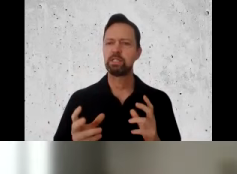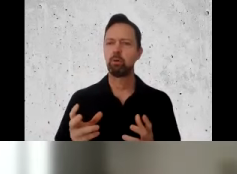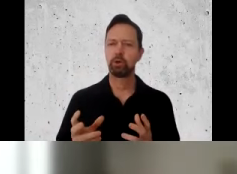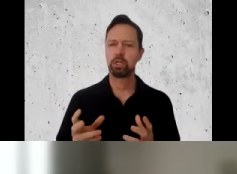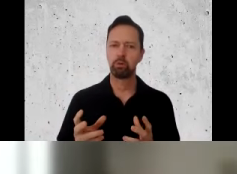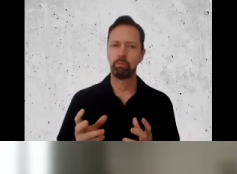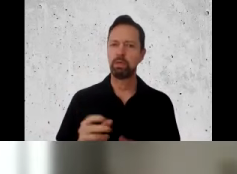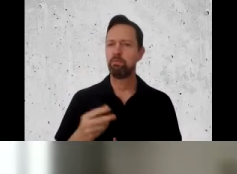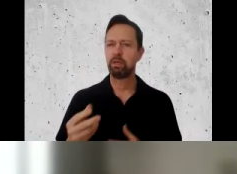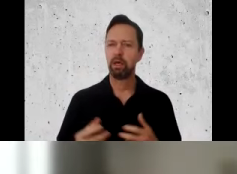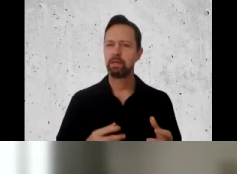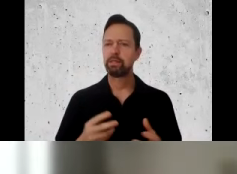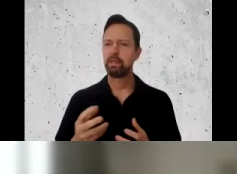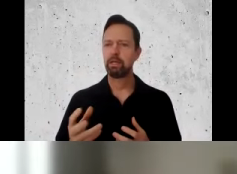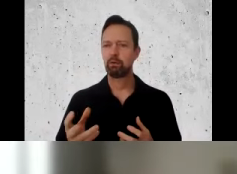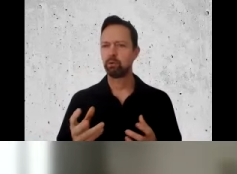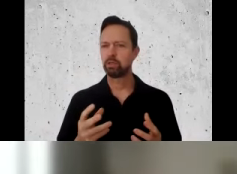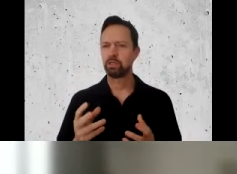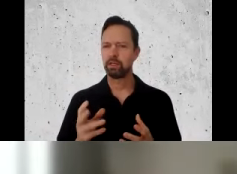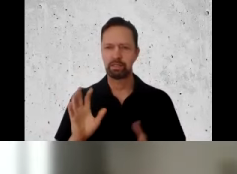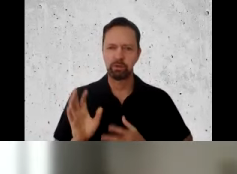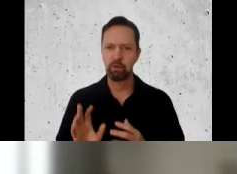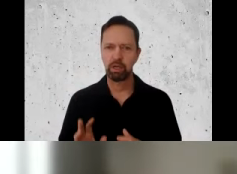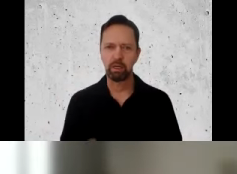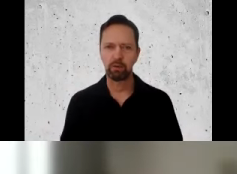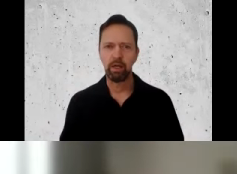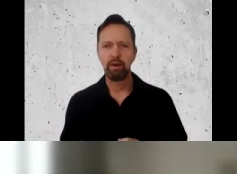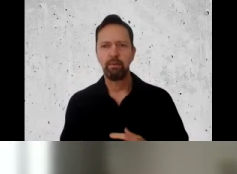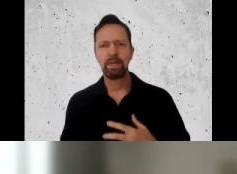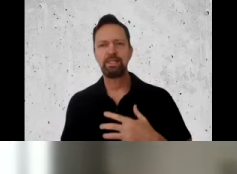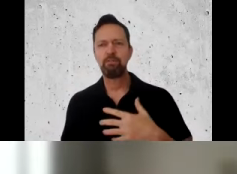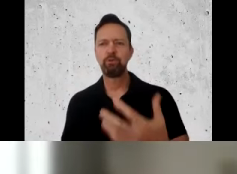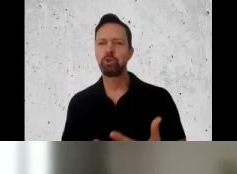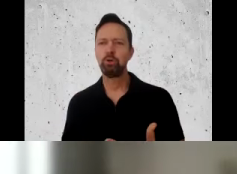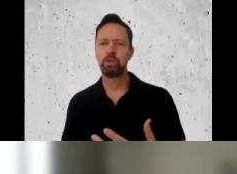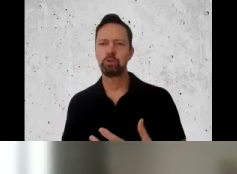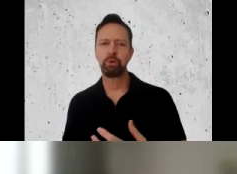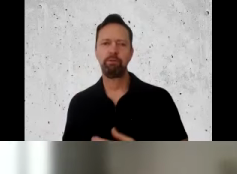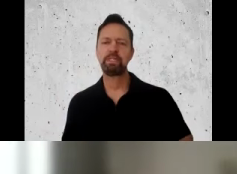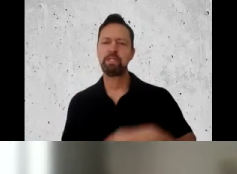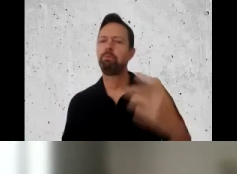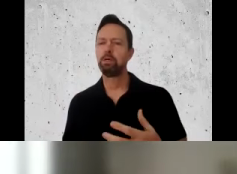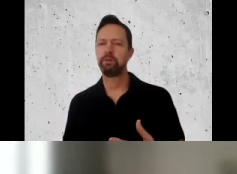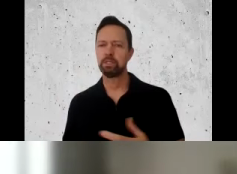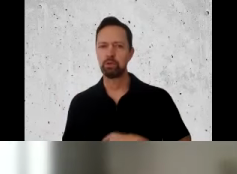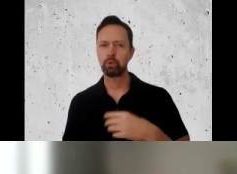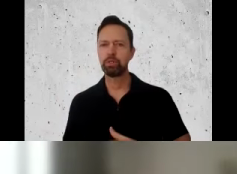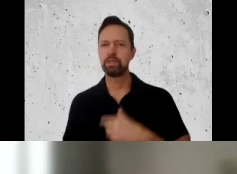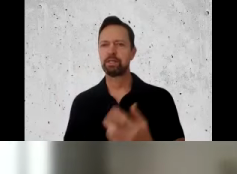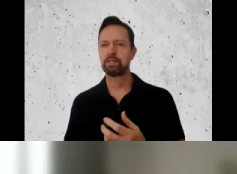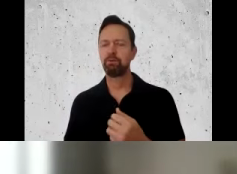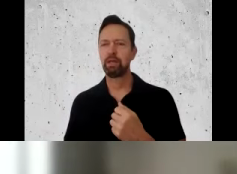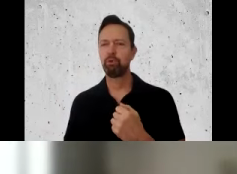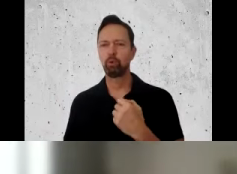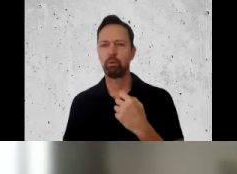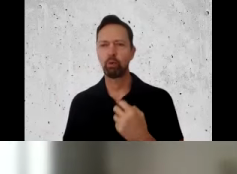assim, mais ou menos 25% do PIB seria custo de transação, se eu não me engano. Mas não funcionou isso, porque você não pode fazer isso. O custo